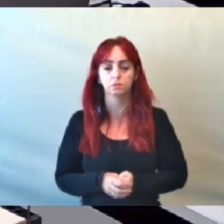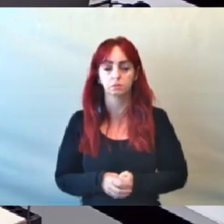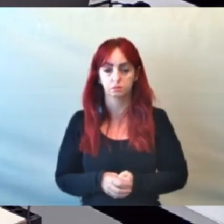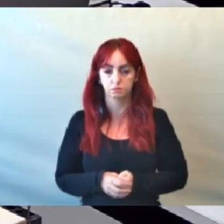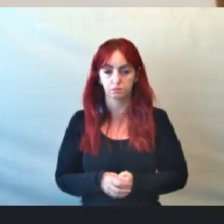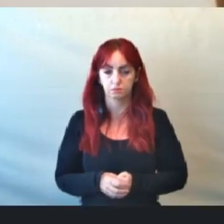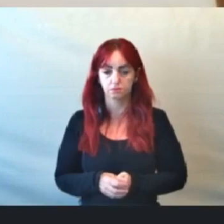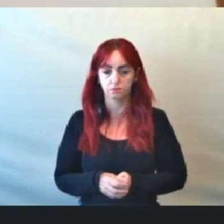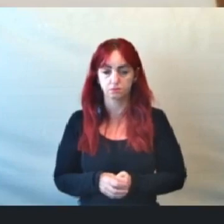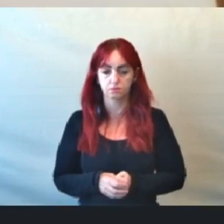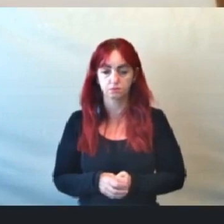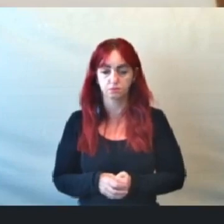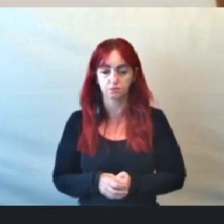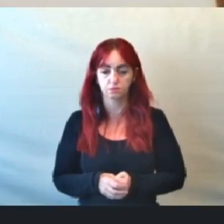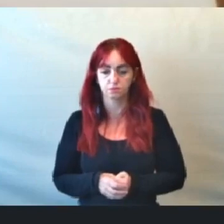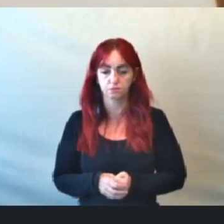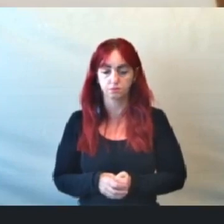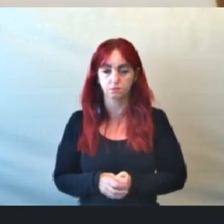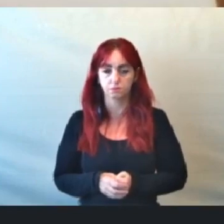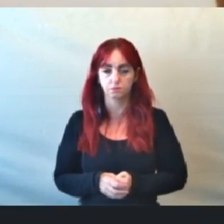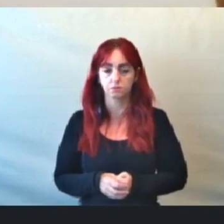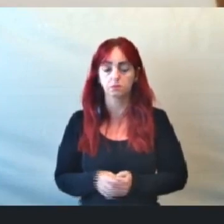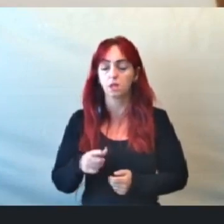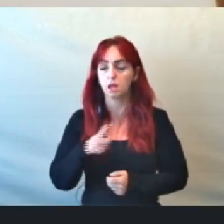Eu, Benjamin Rodrigues de Menezes,